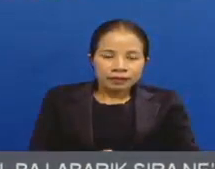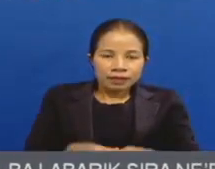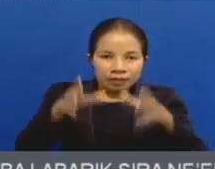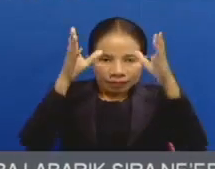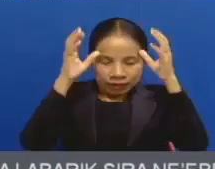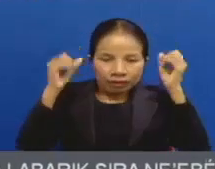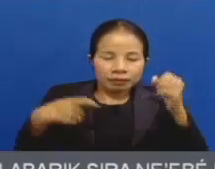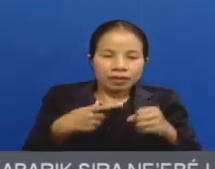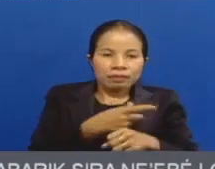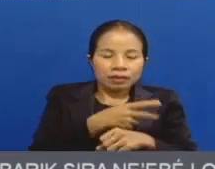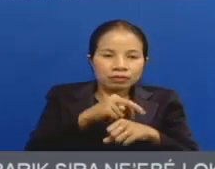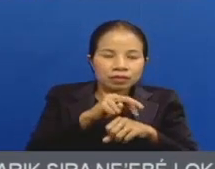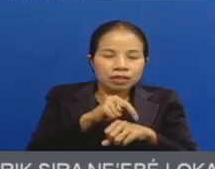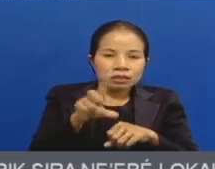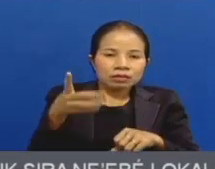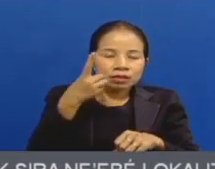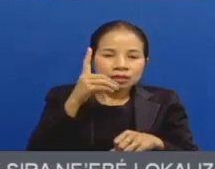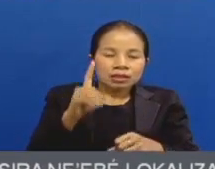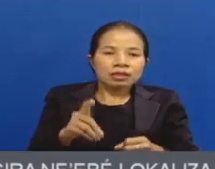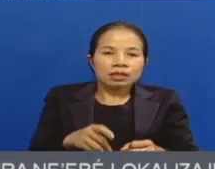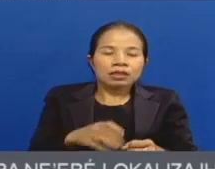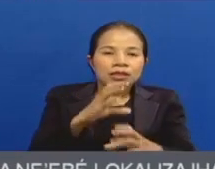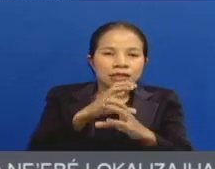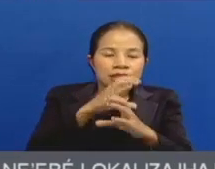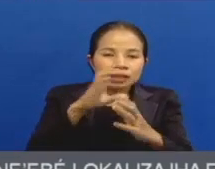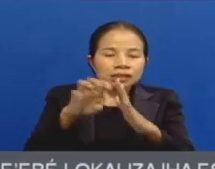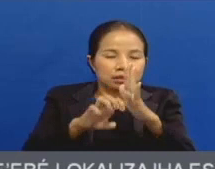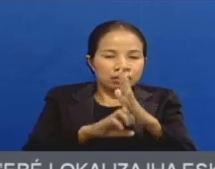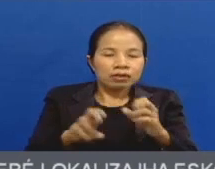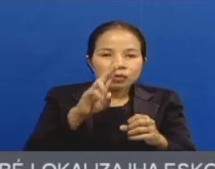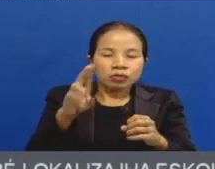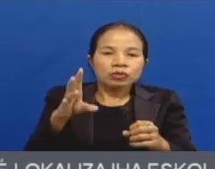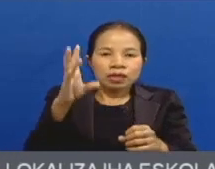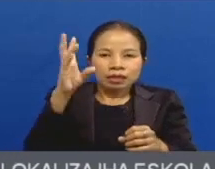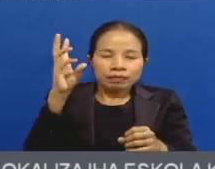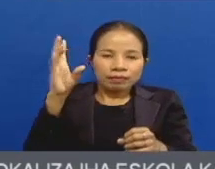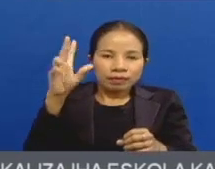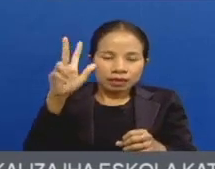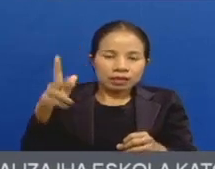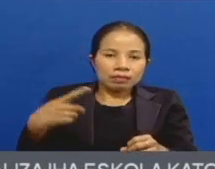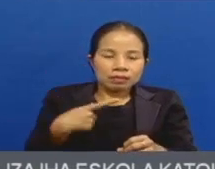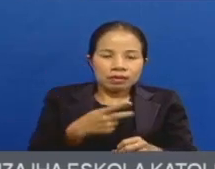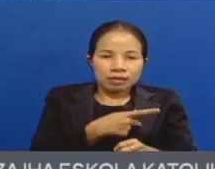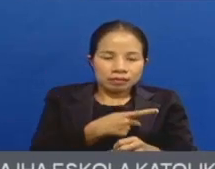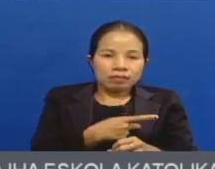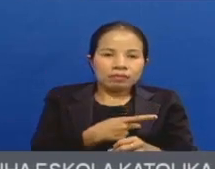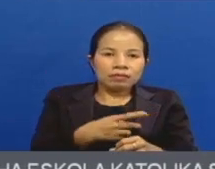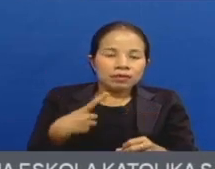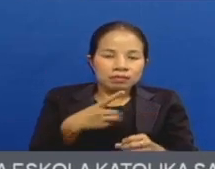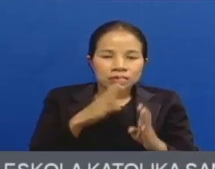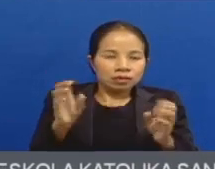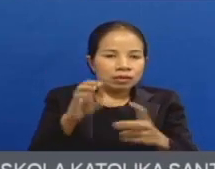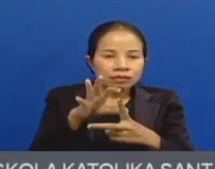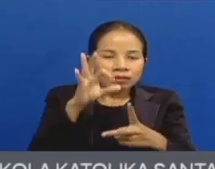Presidente do Parlamento Nacional declara, recolhe a viatura nebe utiliza e a terceira legislatura, russi deputado nebe la reeleito.